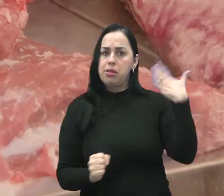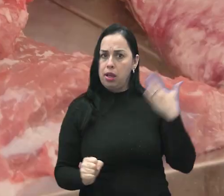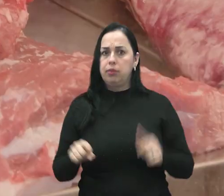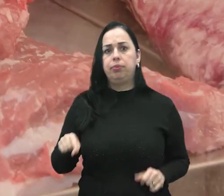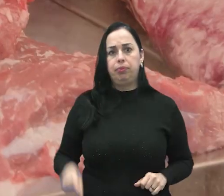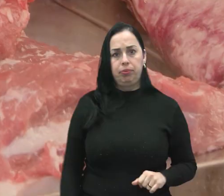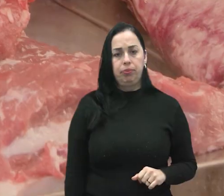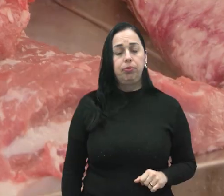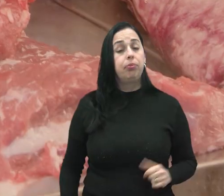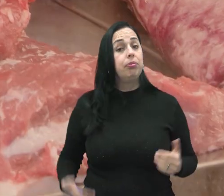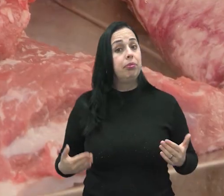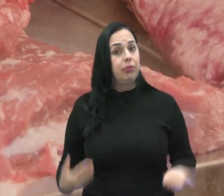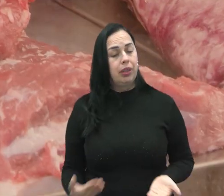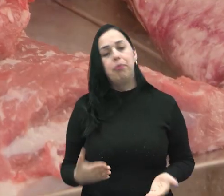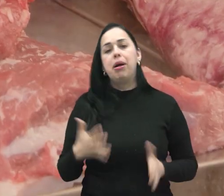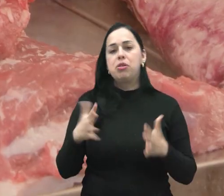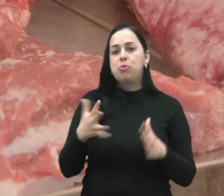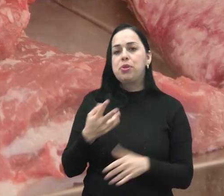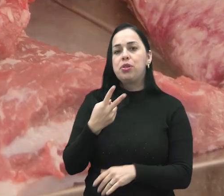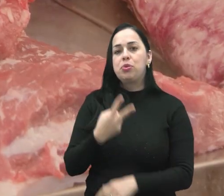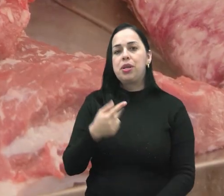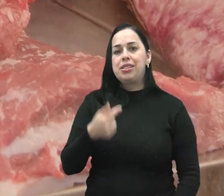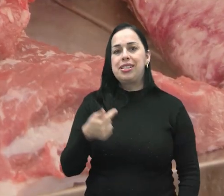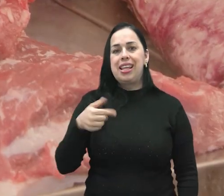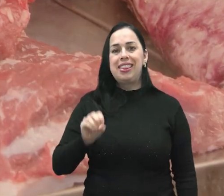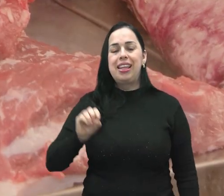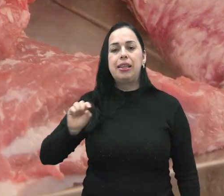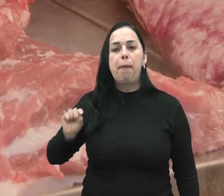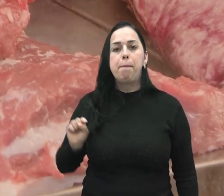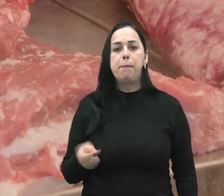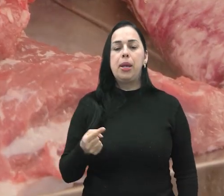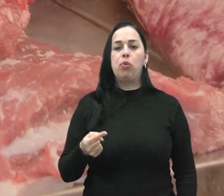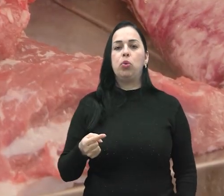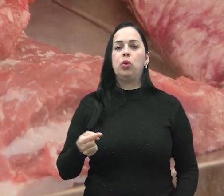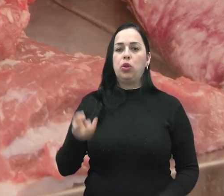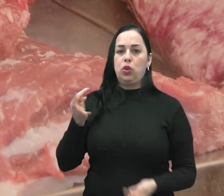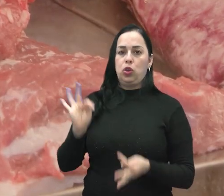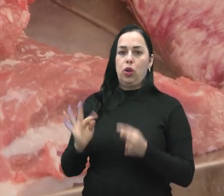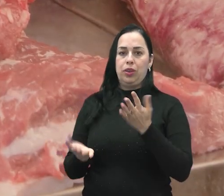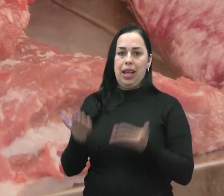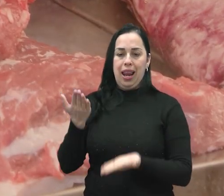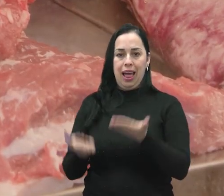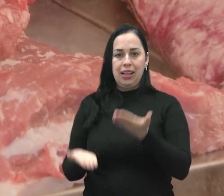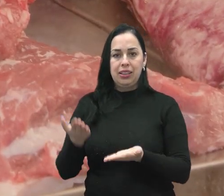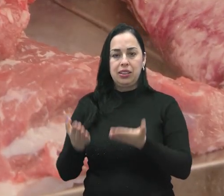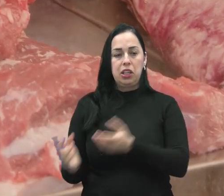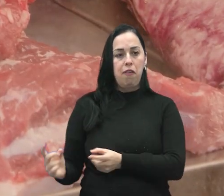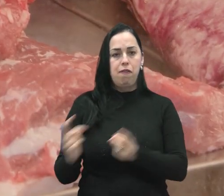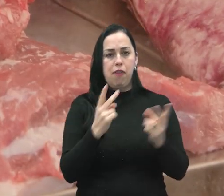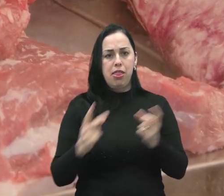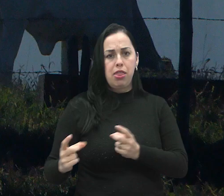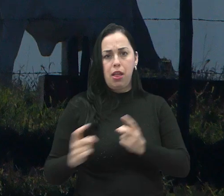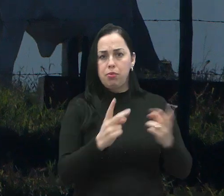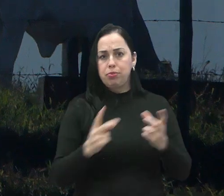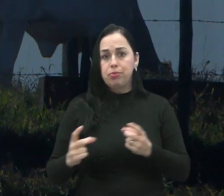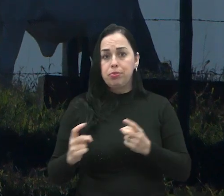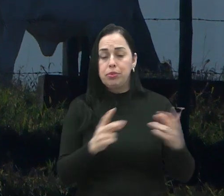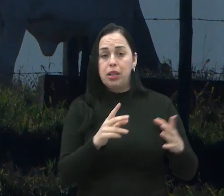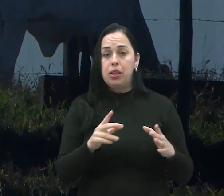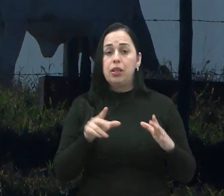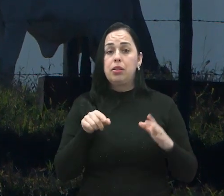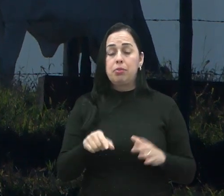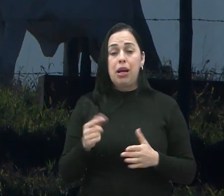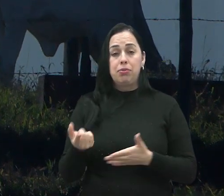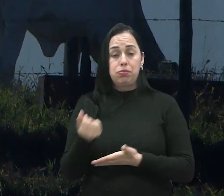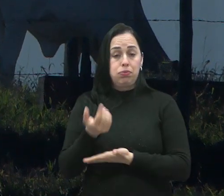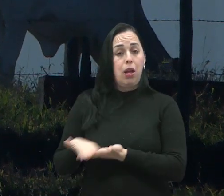passado. Foram mais de 270 mil toneladas de carne vendidas para outros países, uma receita